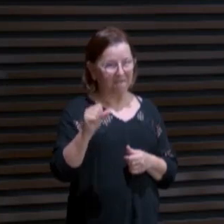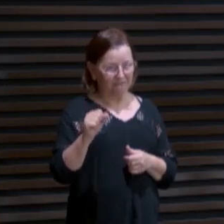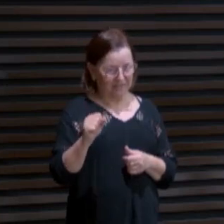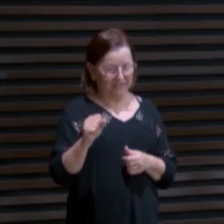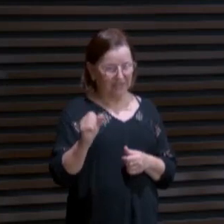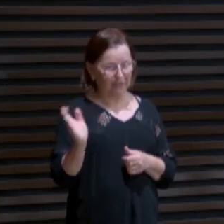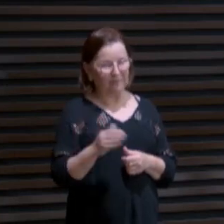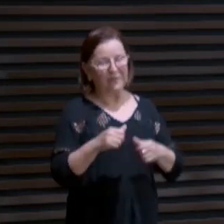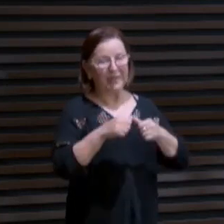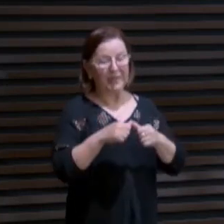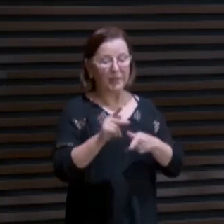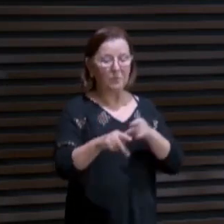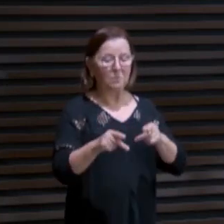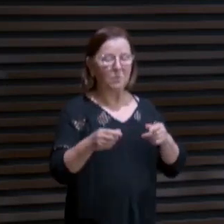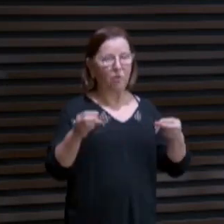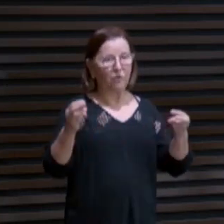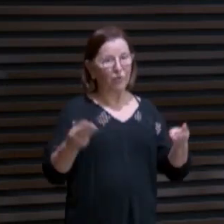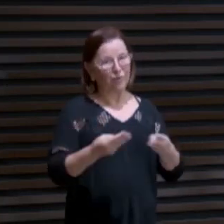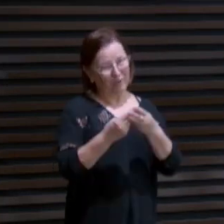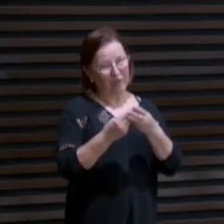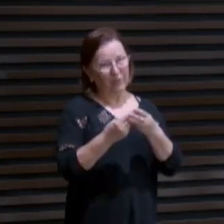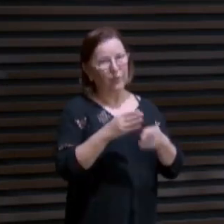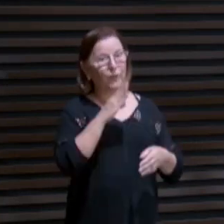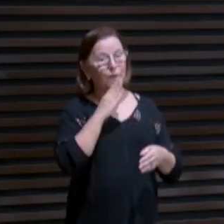Escrituras e me entregaram a você.